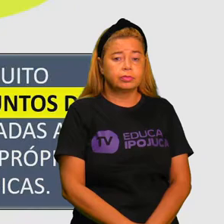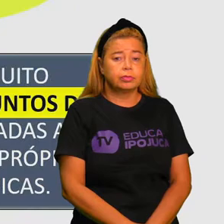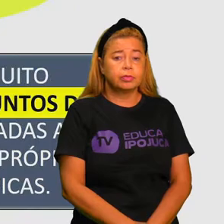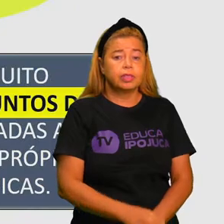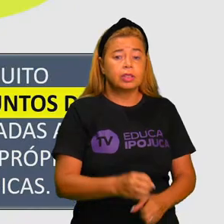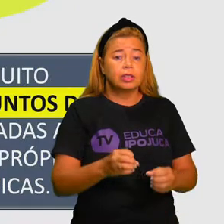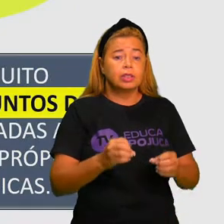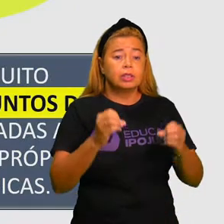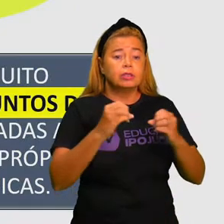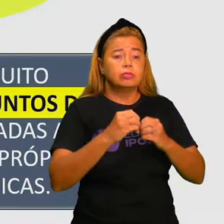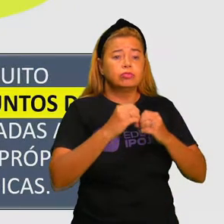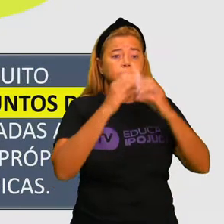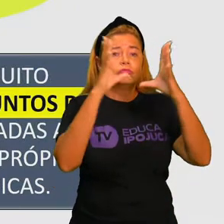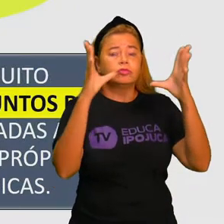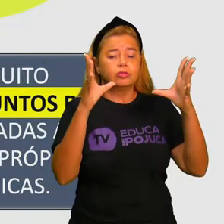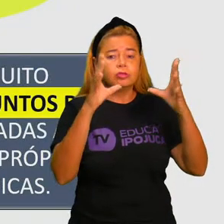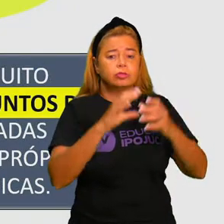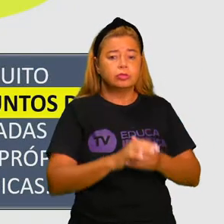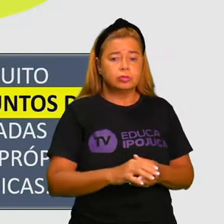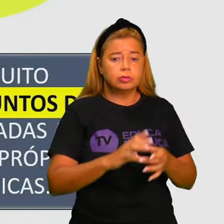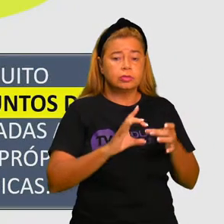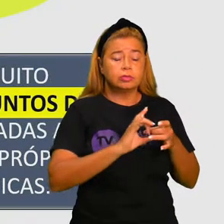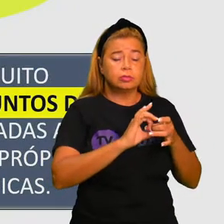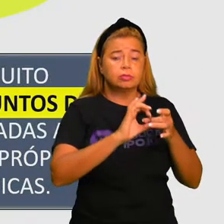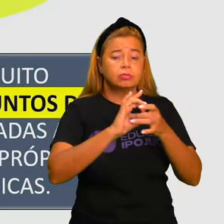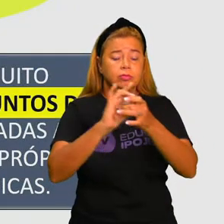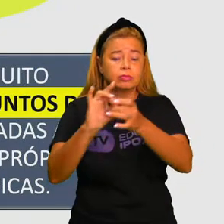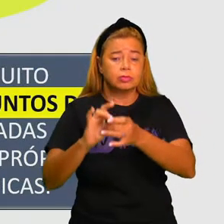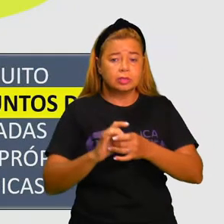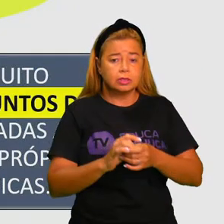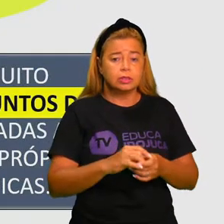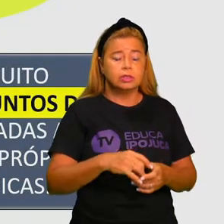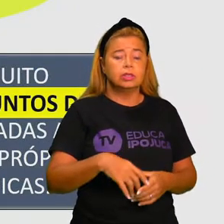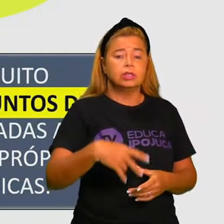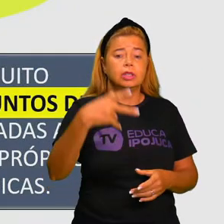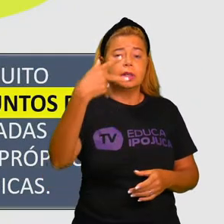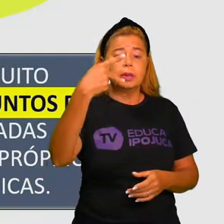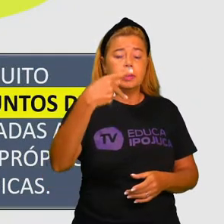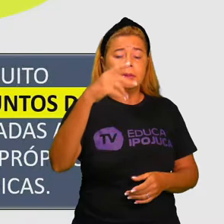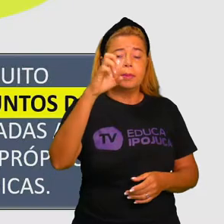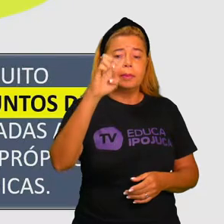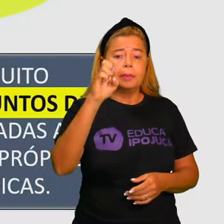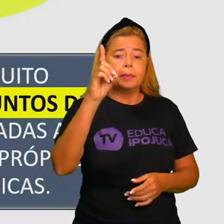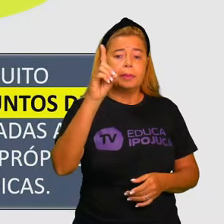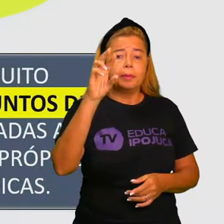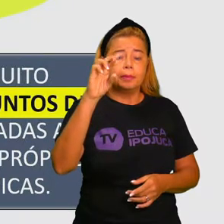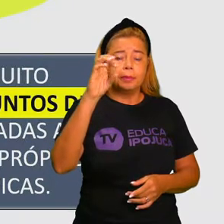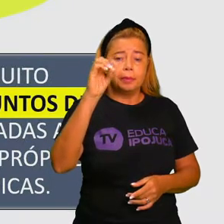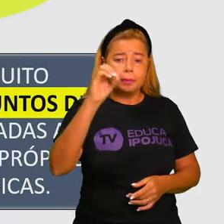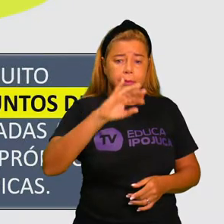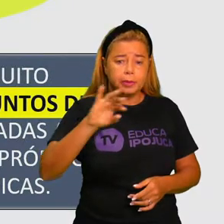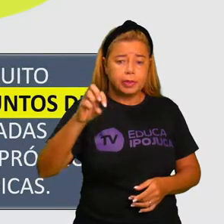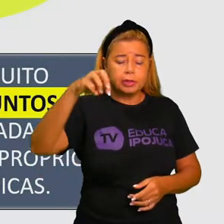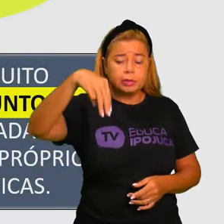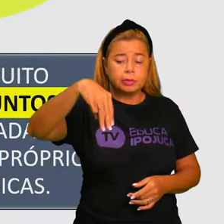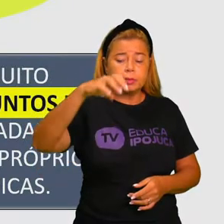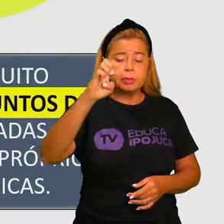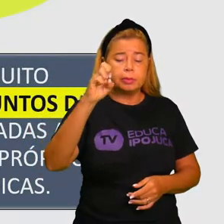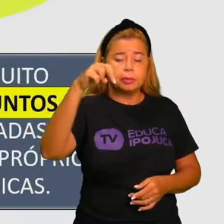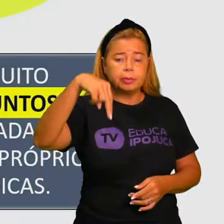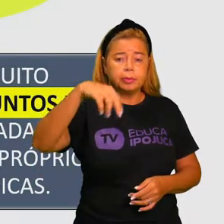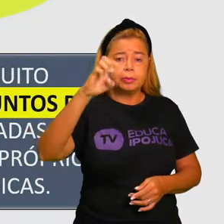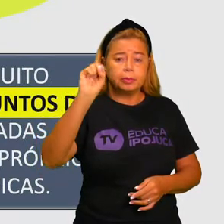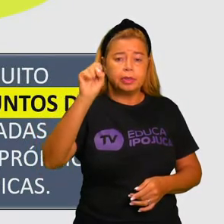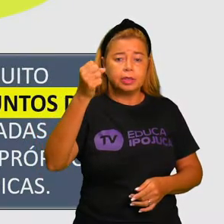fonte desse conceito, Pedro Menezes, professor de filosofia, mestre em ciências da